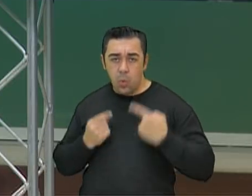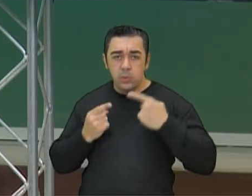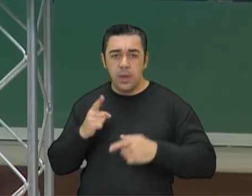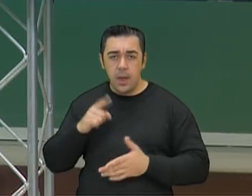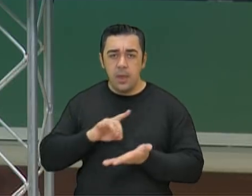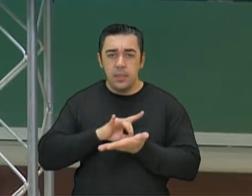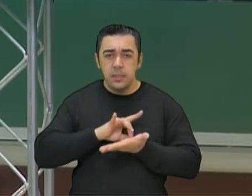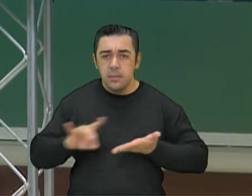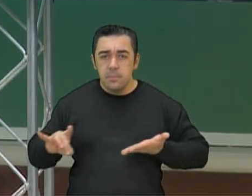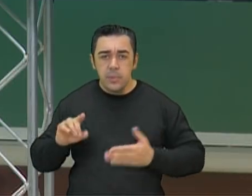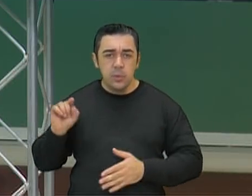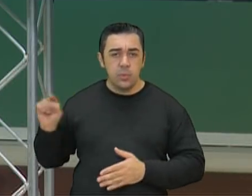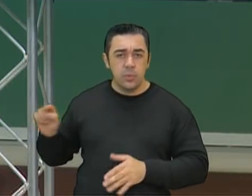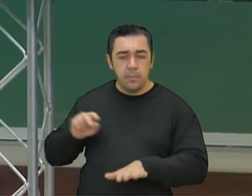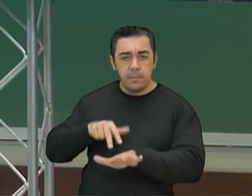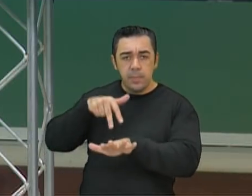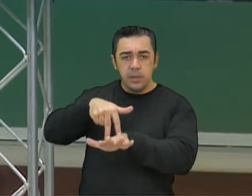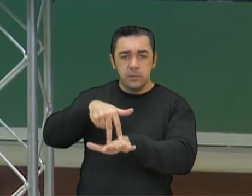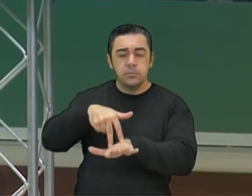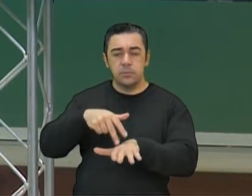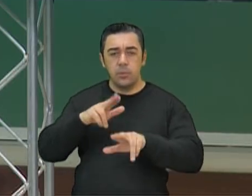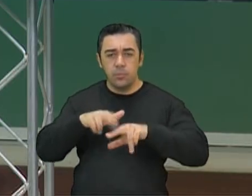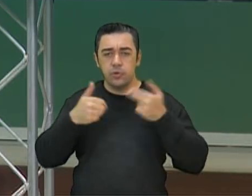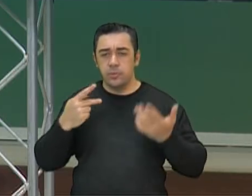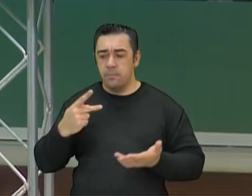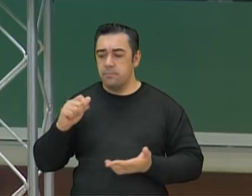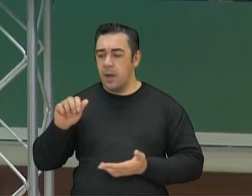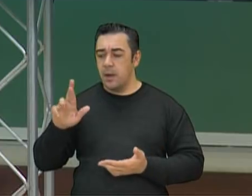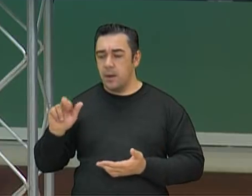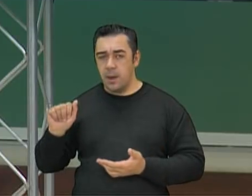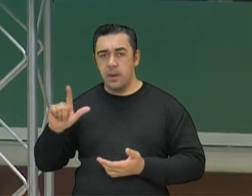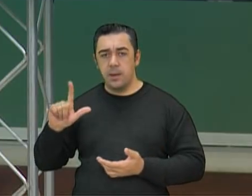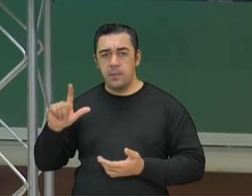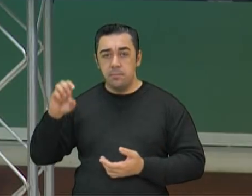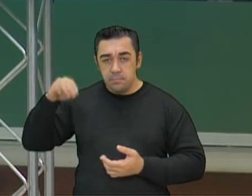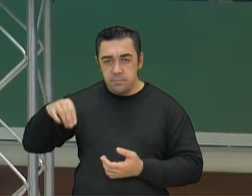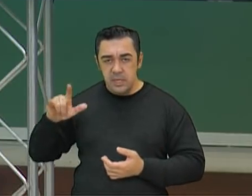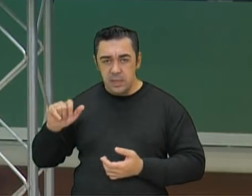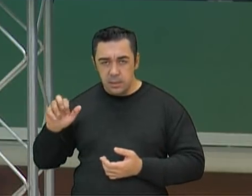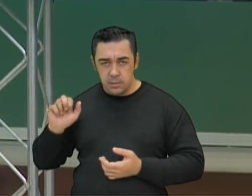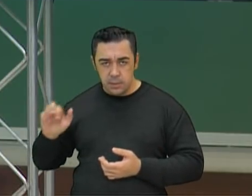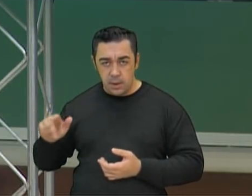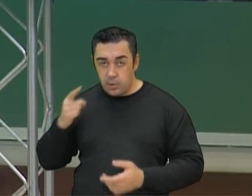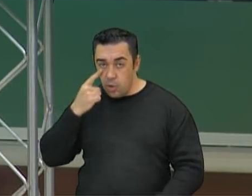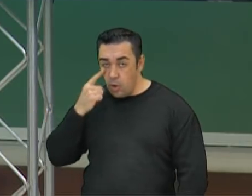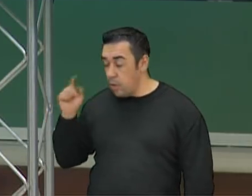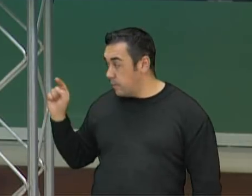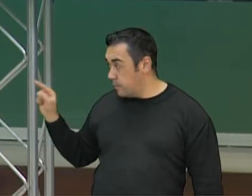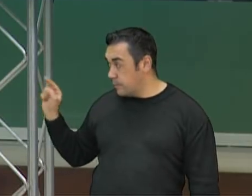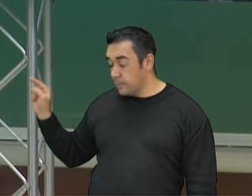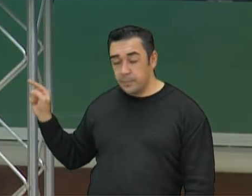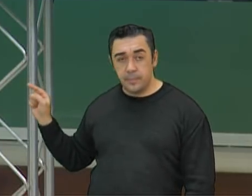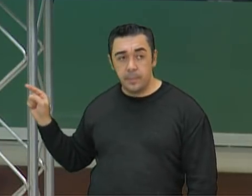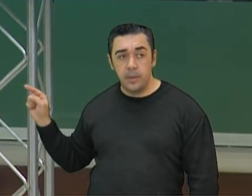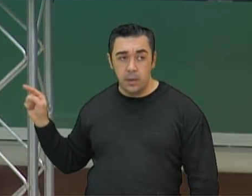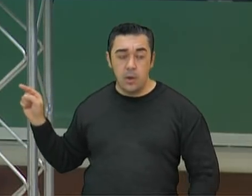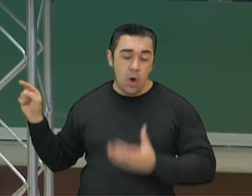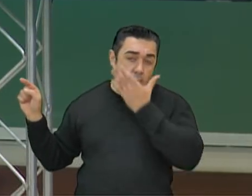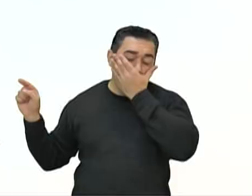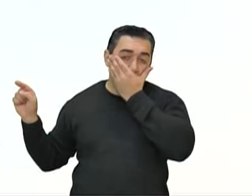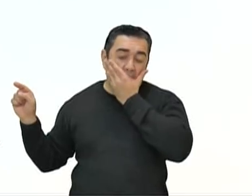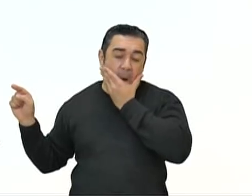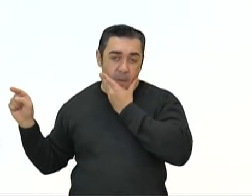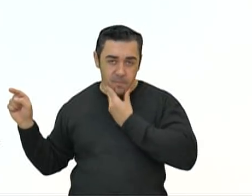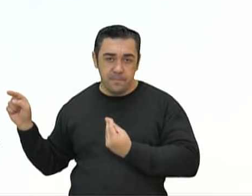inimigos do partido. Então, um grupo paramilitar. Aqui do lado esquerdo, para você entender melhor, claro,